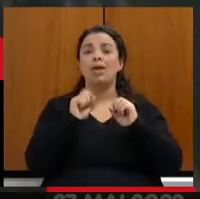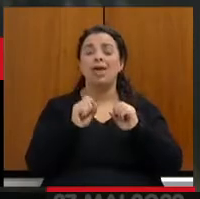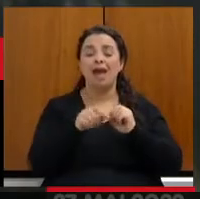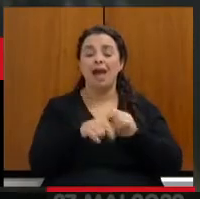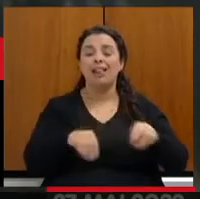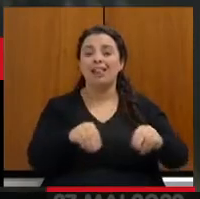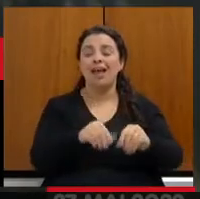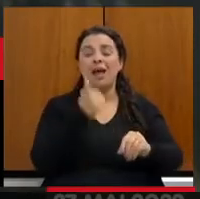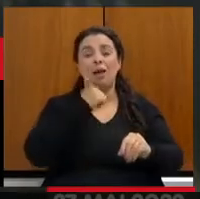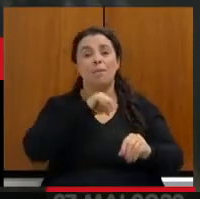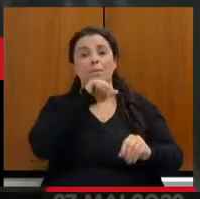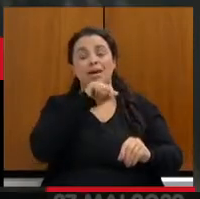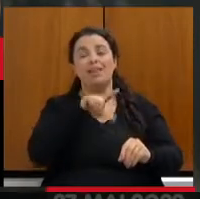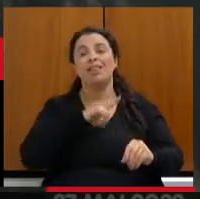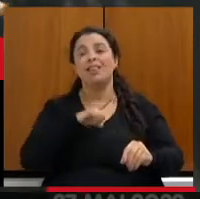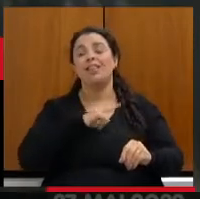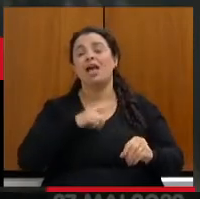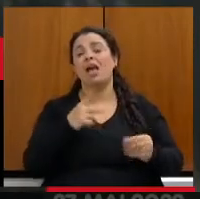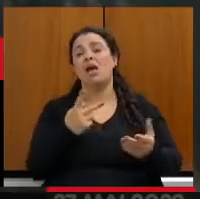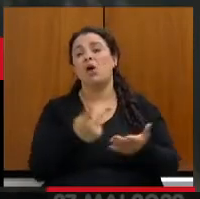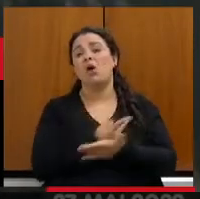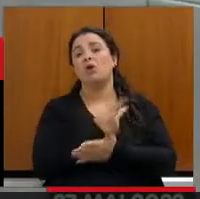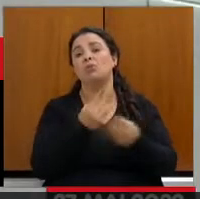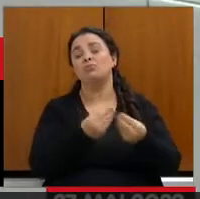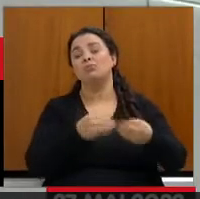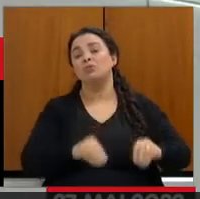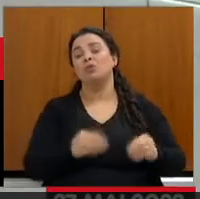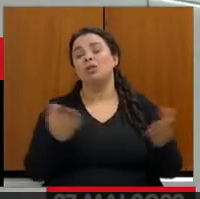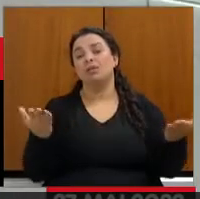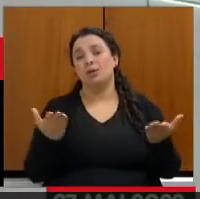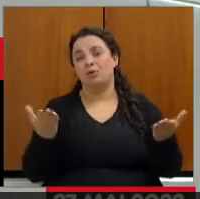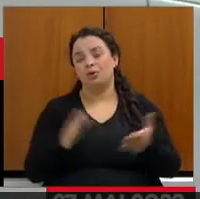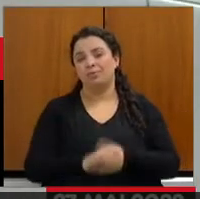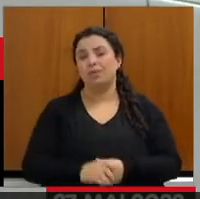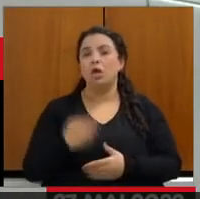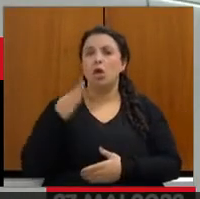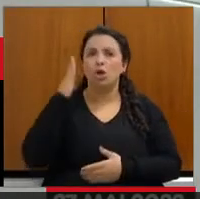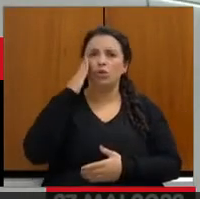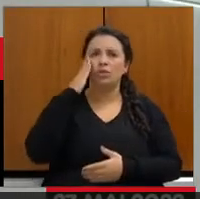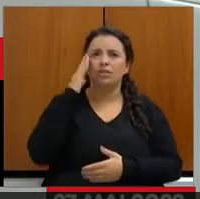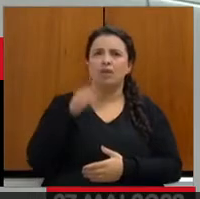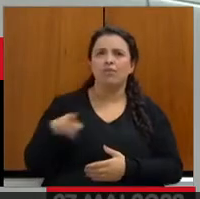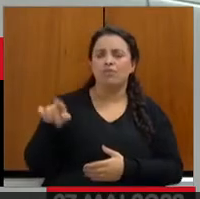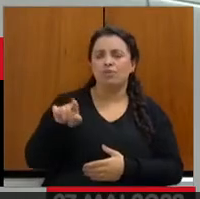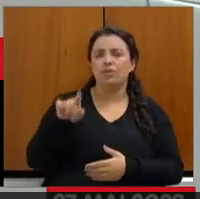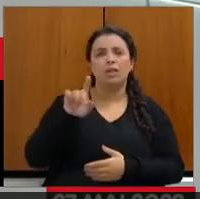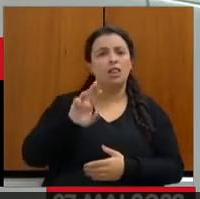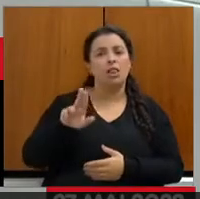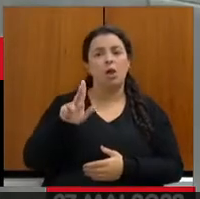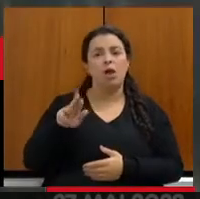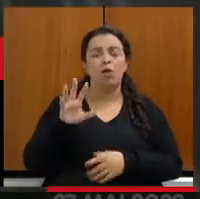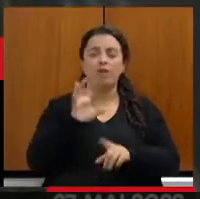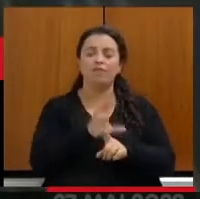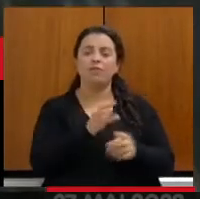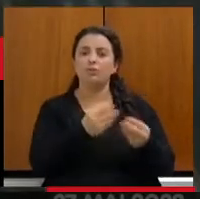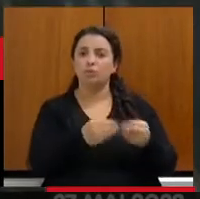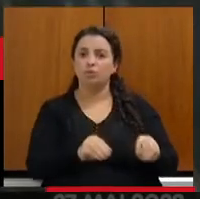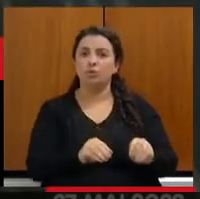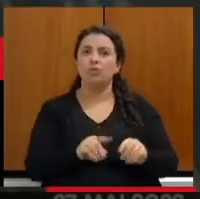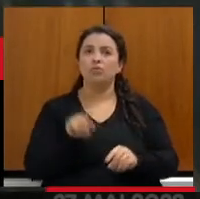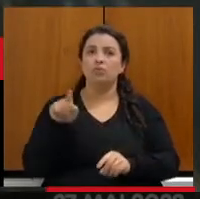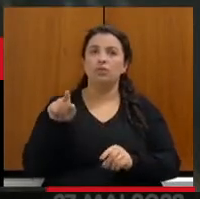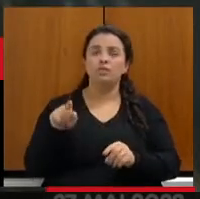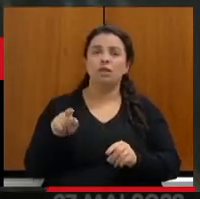companheiros que vocês não não é vocês as causadoras mas sabemos que se vocês são a minoria muito dessas desses